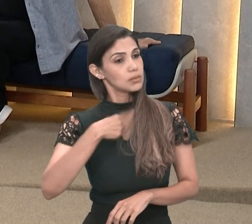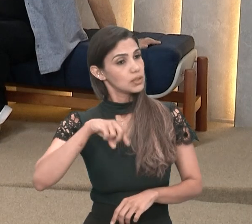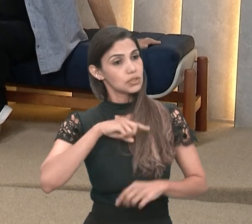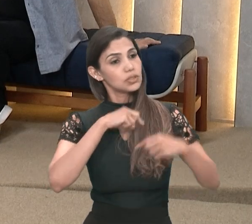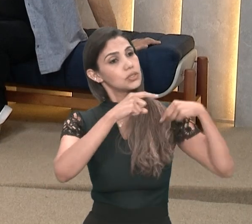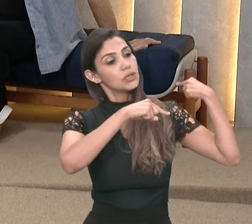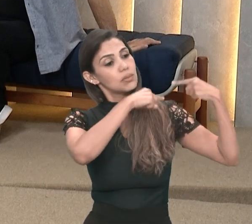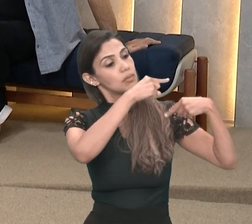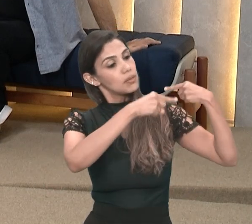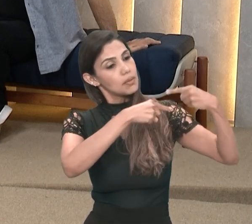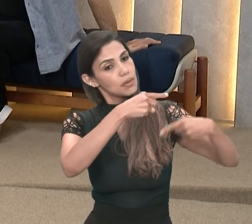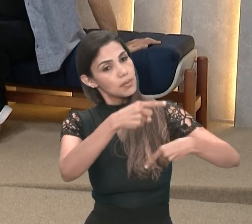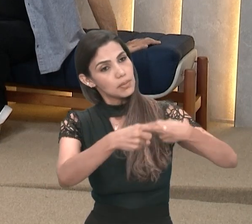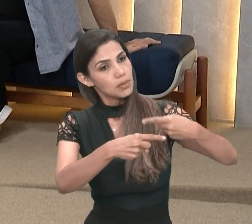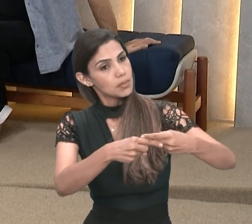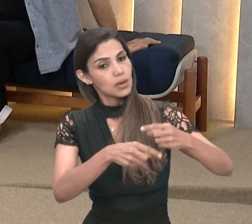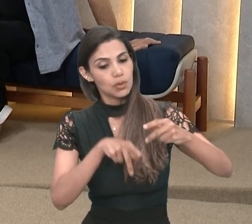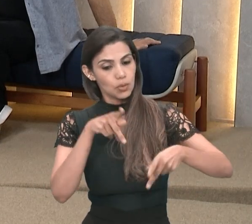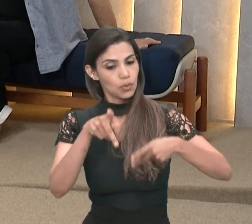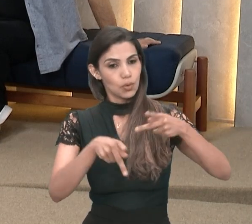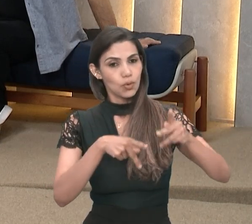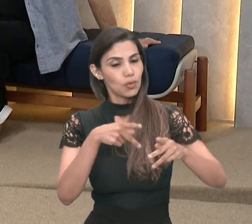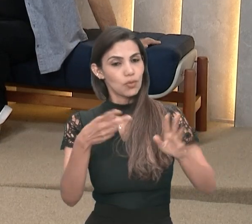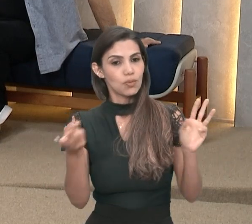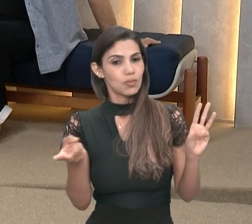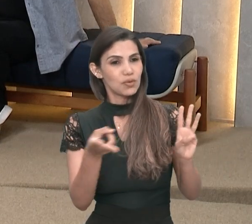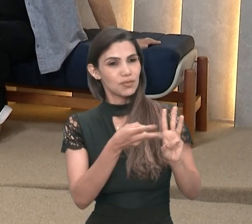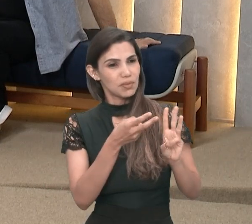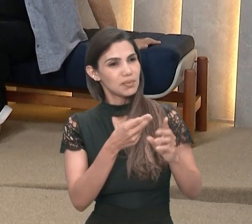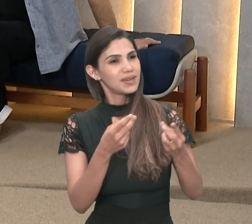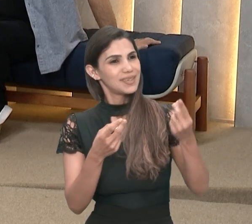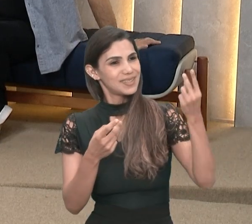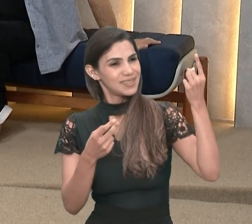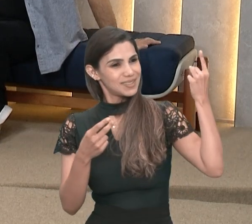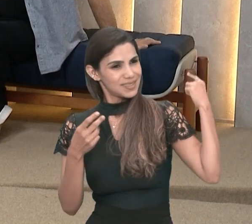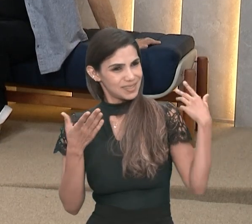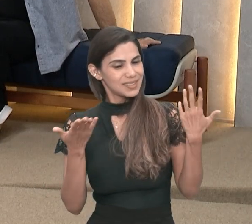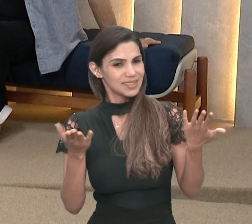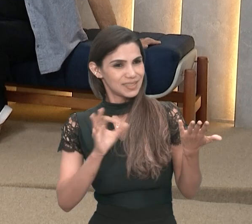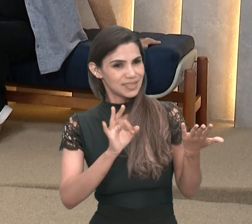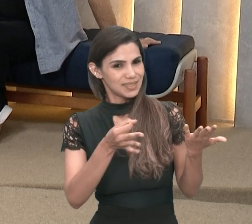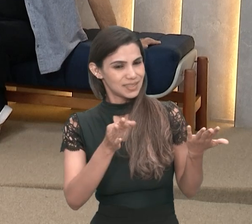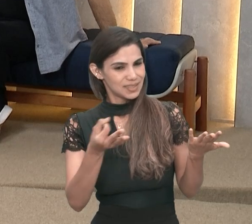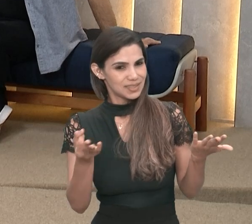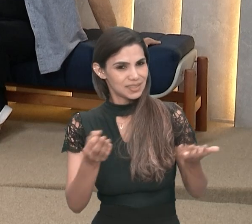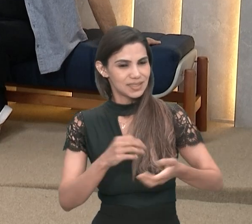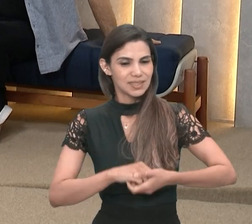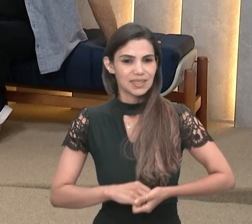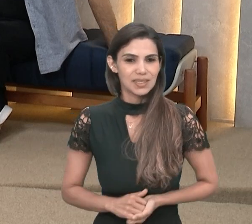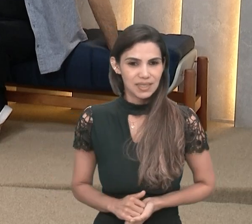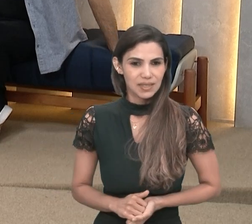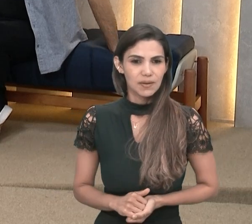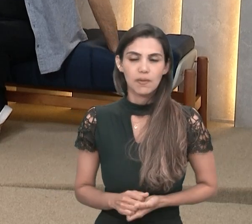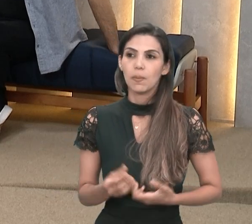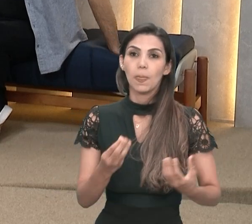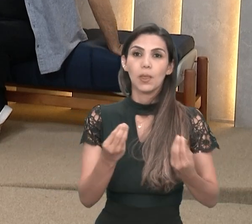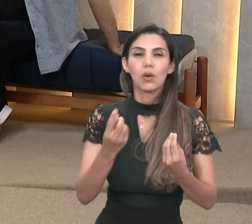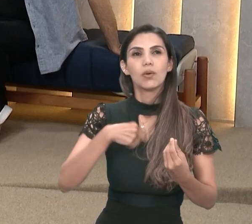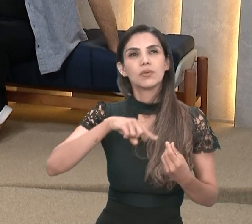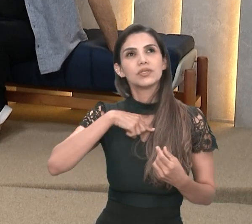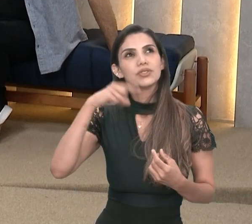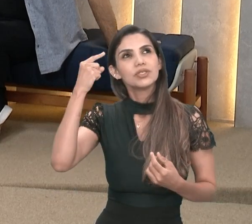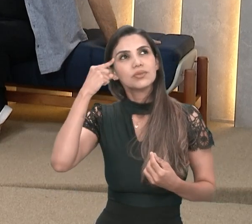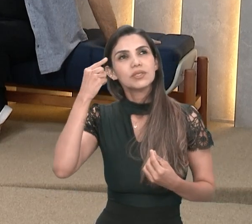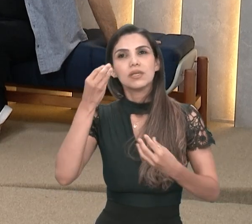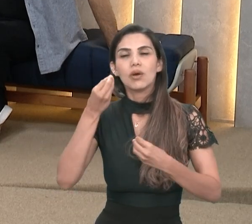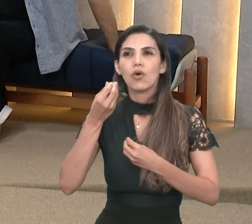aí inserida. Não dá para você pensar uma construção do conhecimento, né? Uma construção do passado,